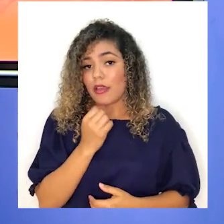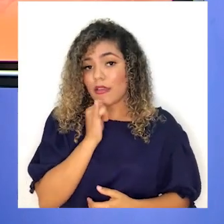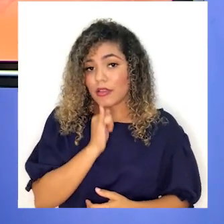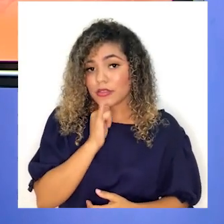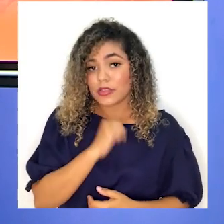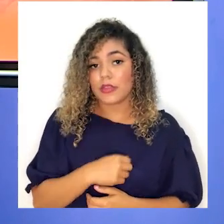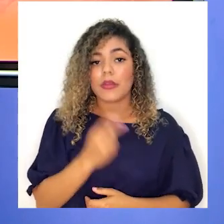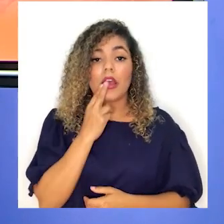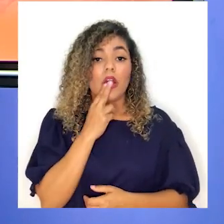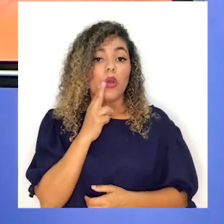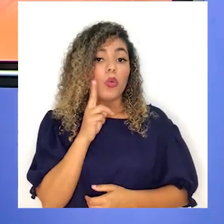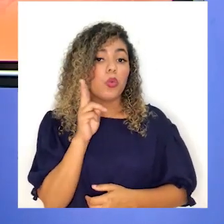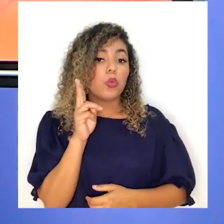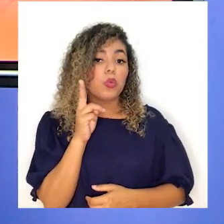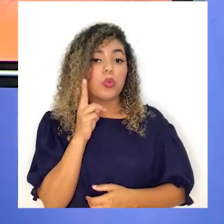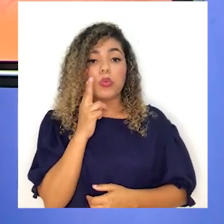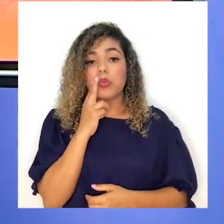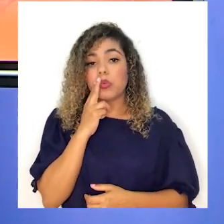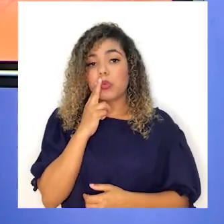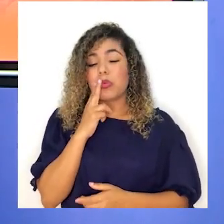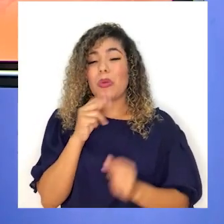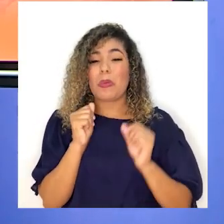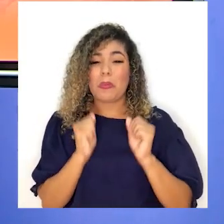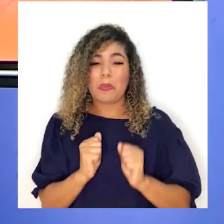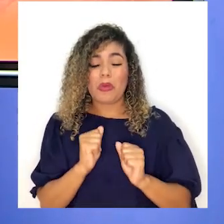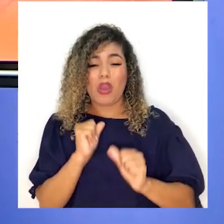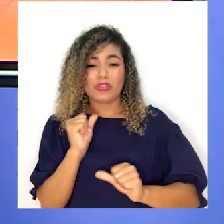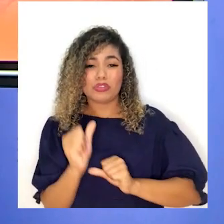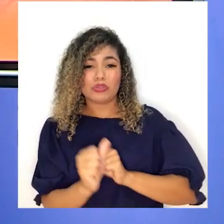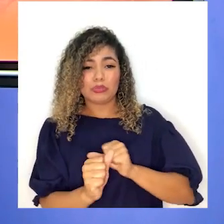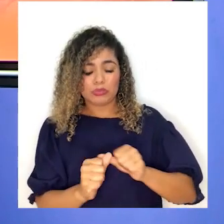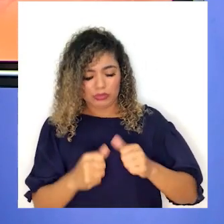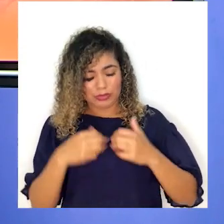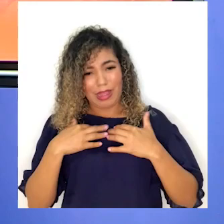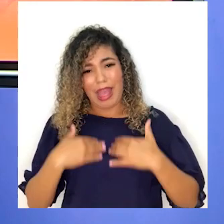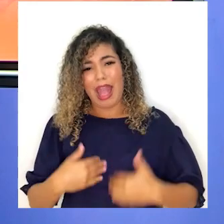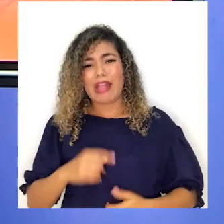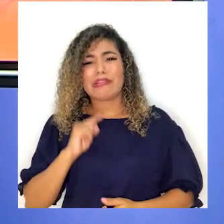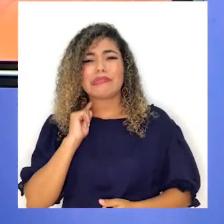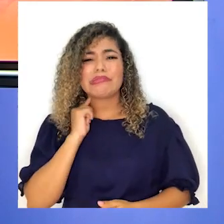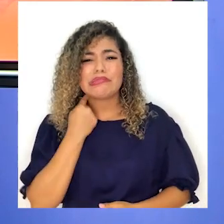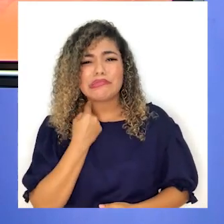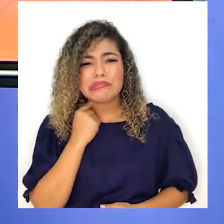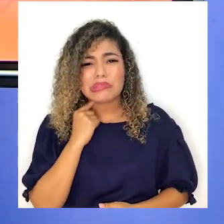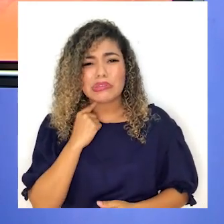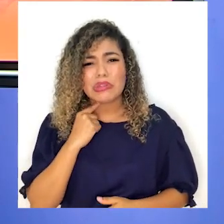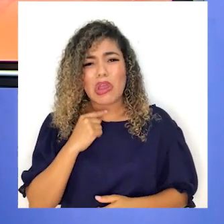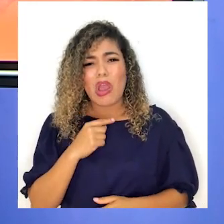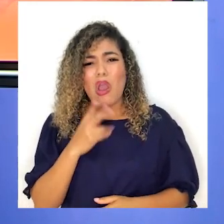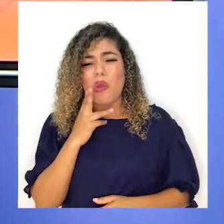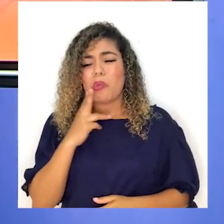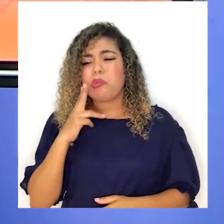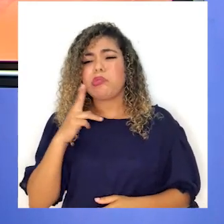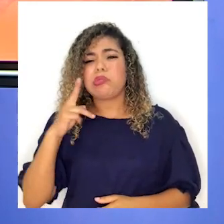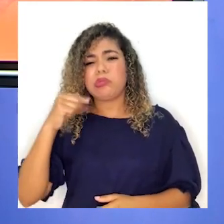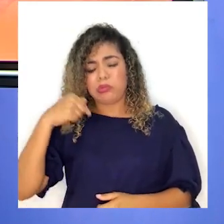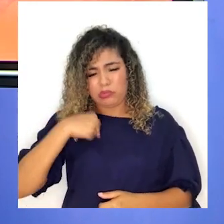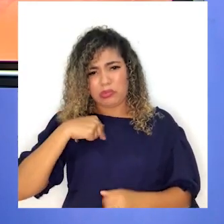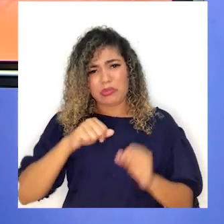cigarro, tornando ele poluído, cheio de fumaça, fazendo com que a cor